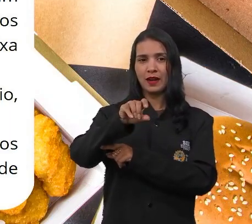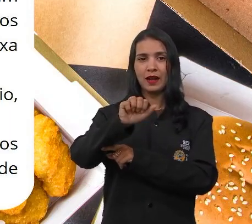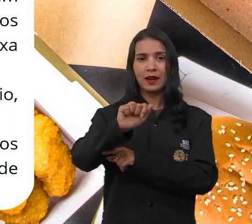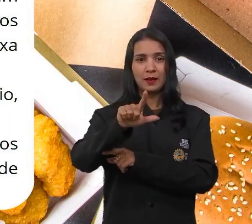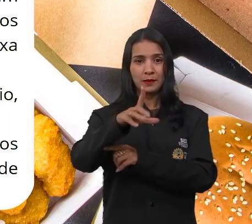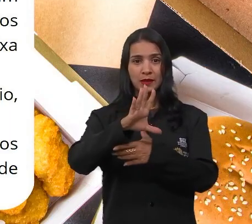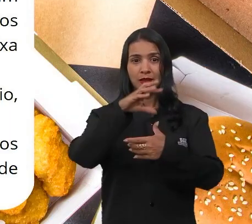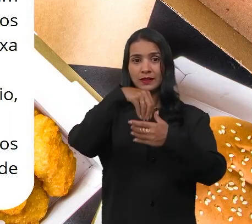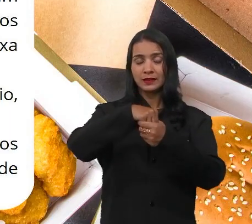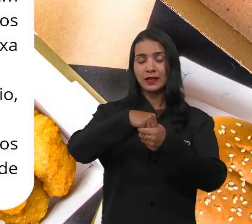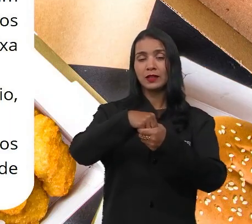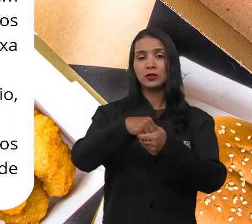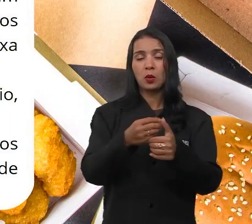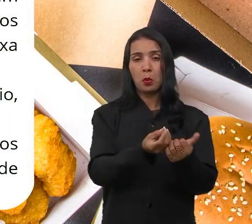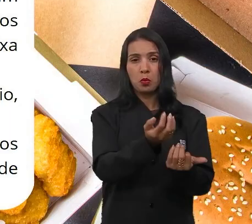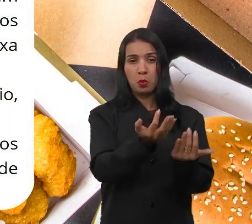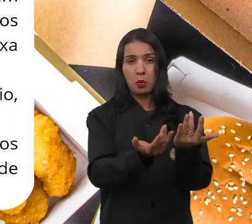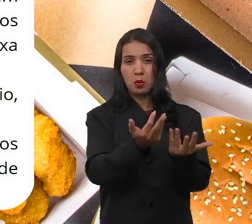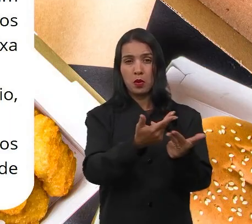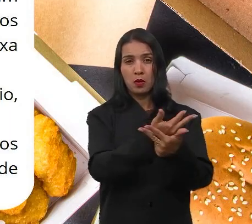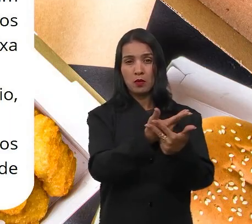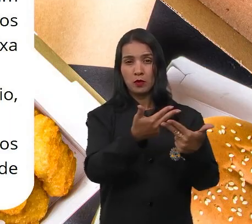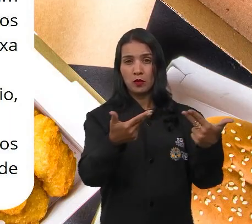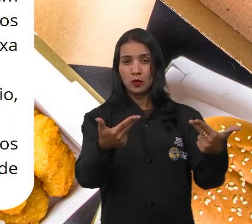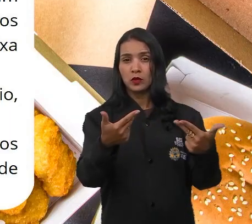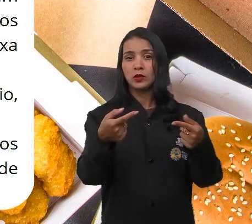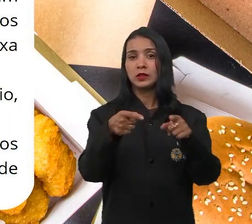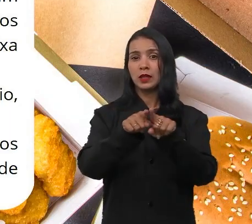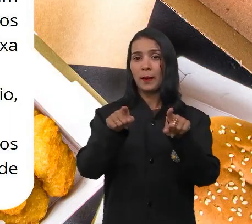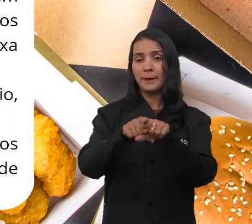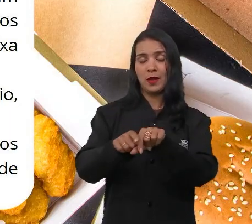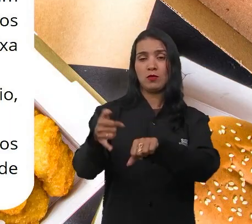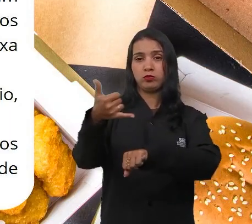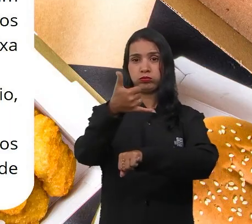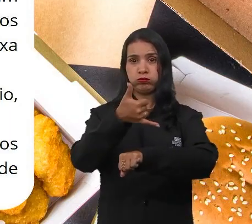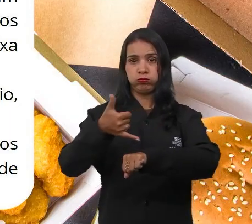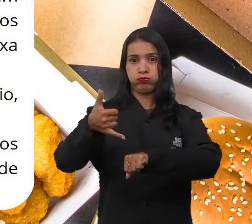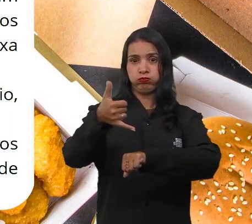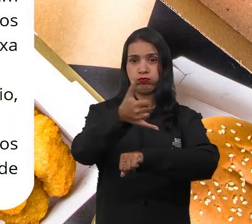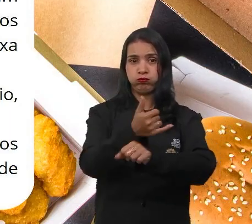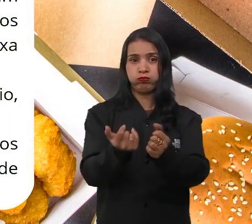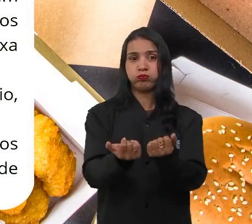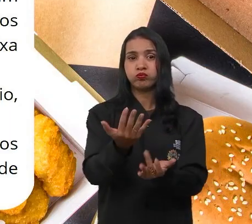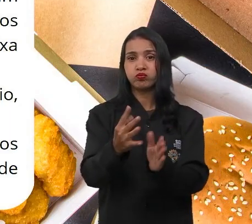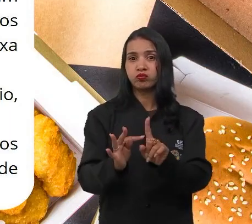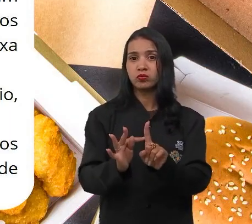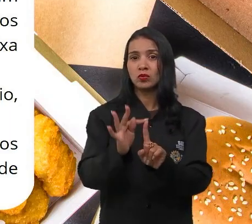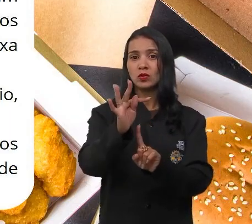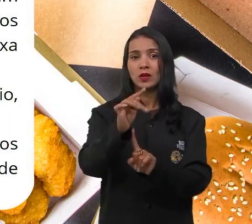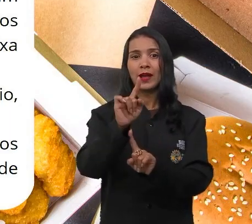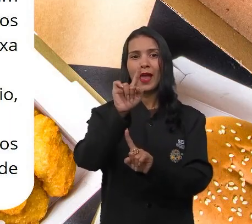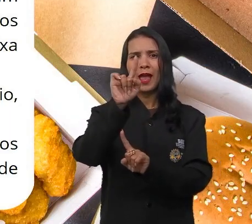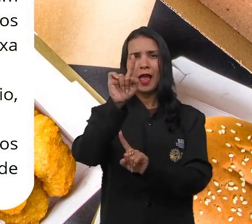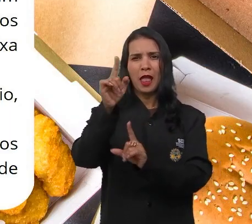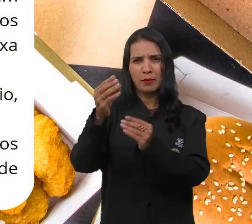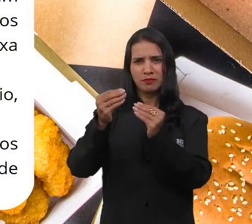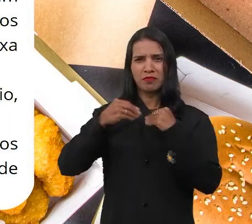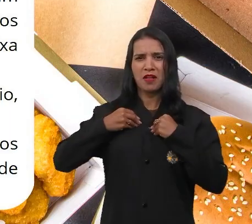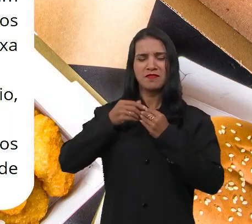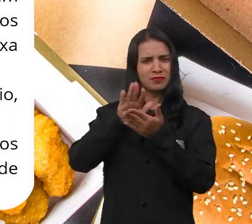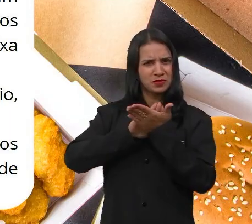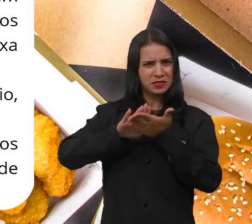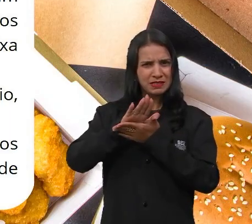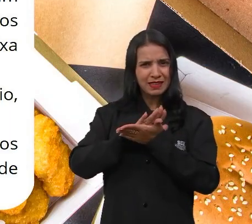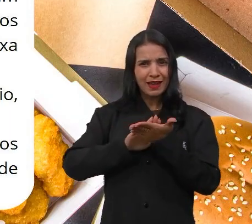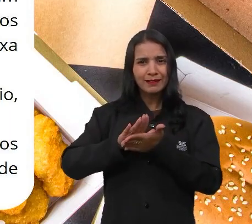e aldeídos resultantes de degradação de óleos aquecidos são considerados inofensivos ao